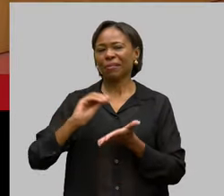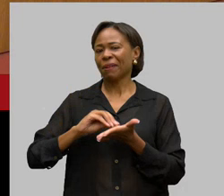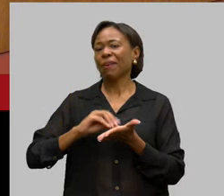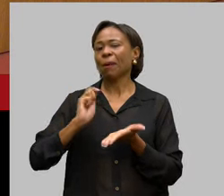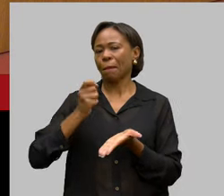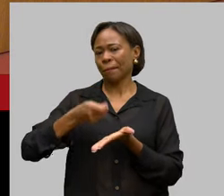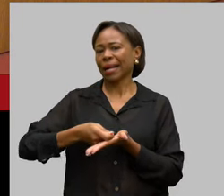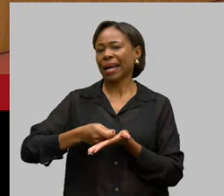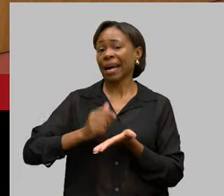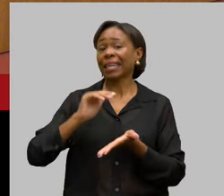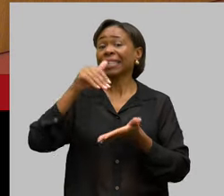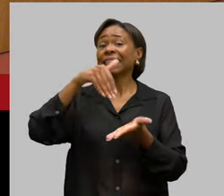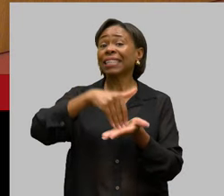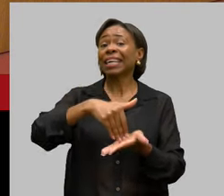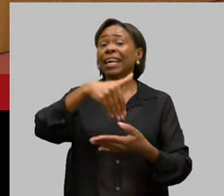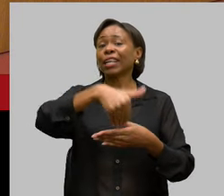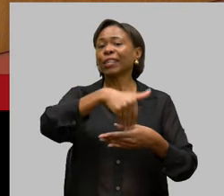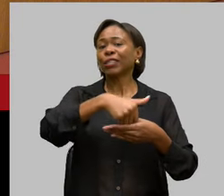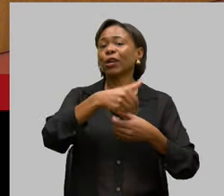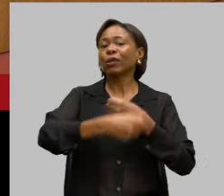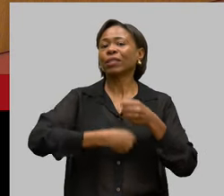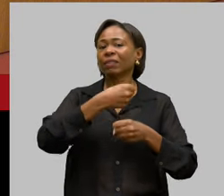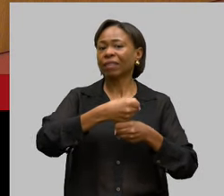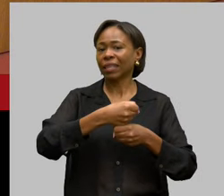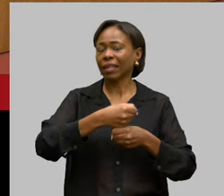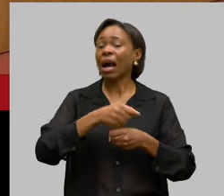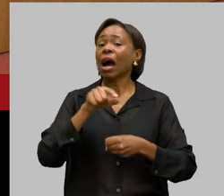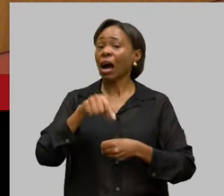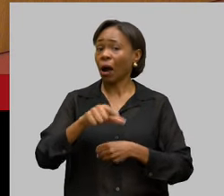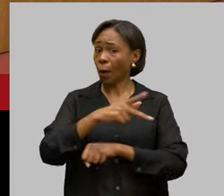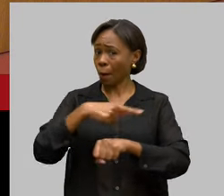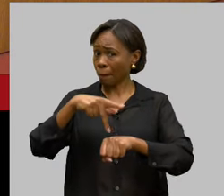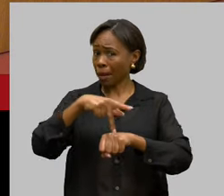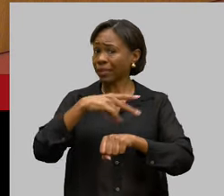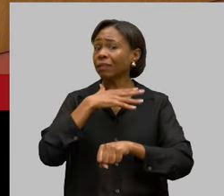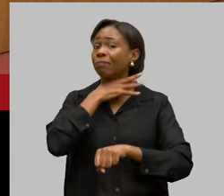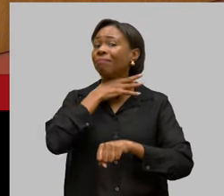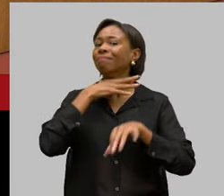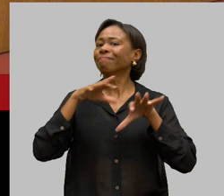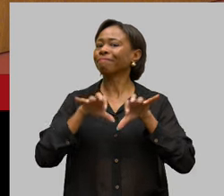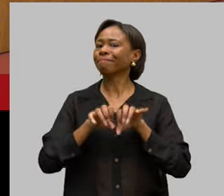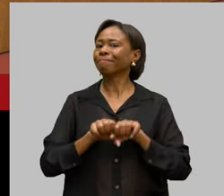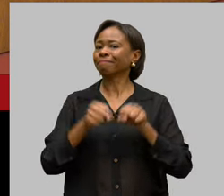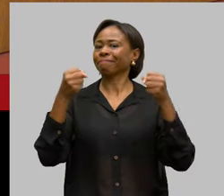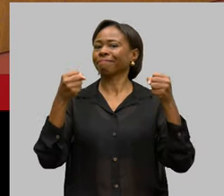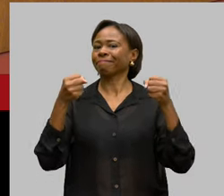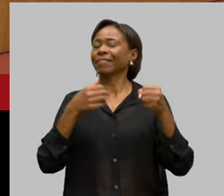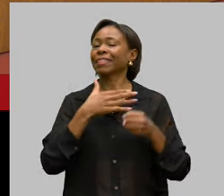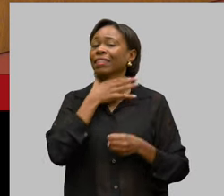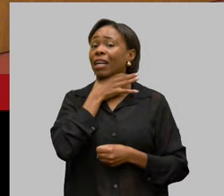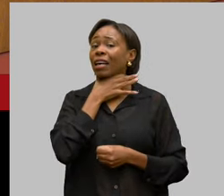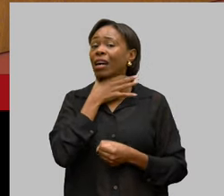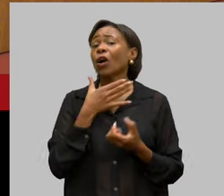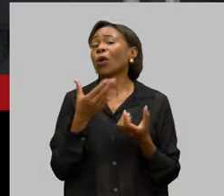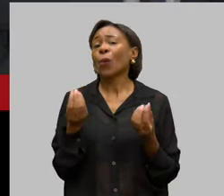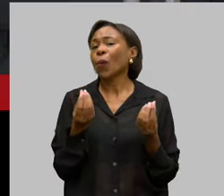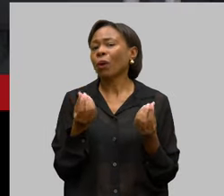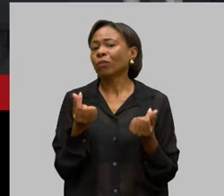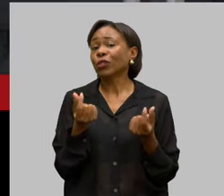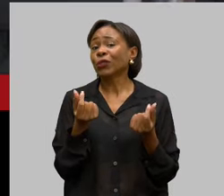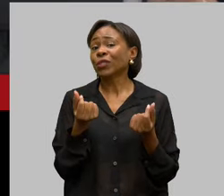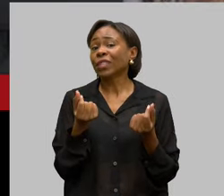campanha nós vamos quebrar o país se nós quebrarmos o país sabe da onde eles vão buscar dinheiro das nossas